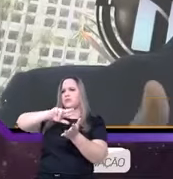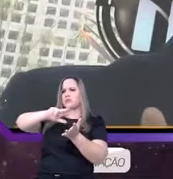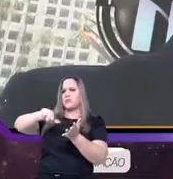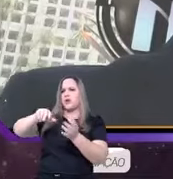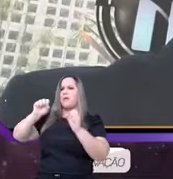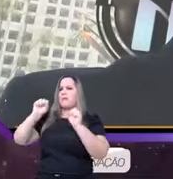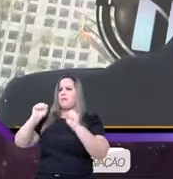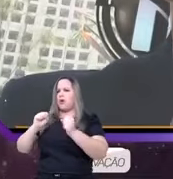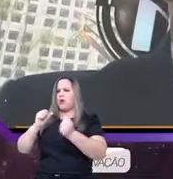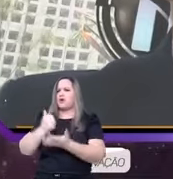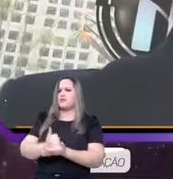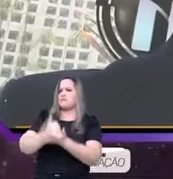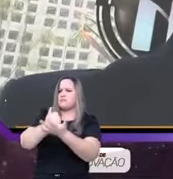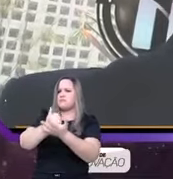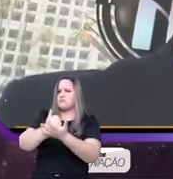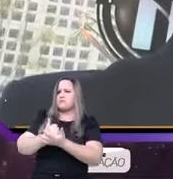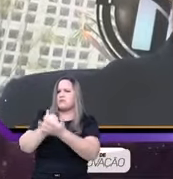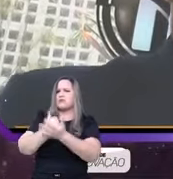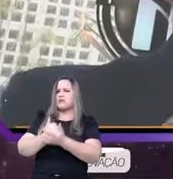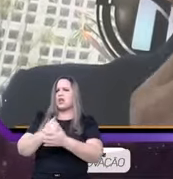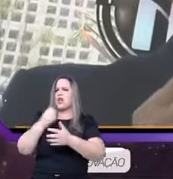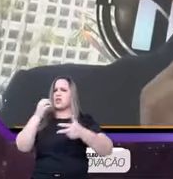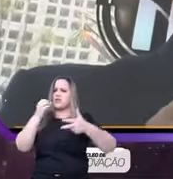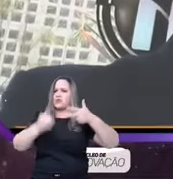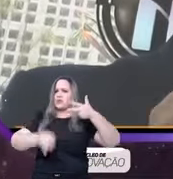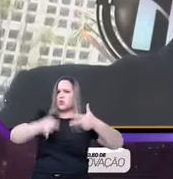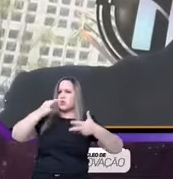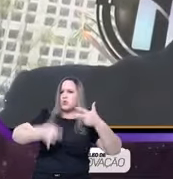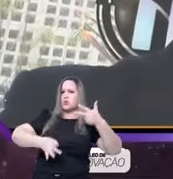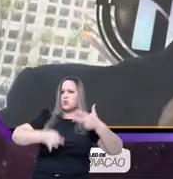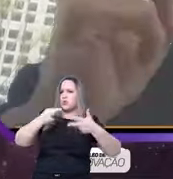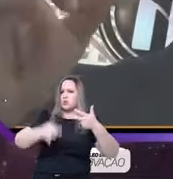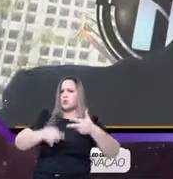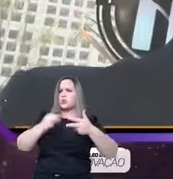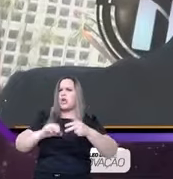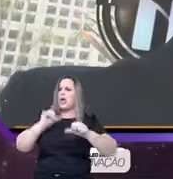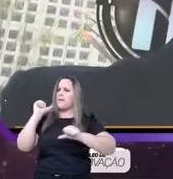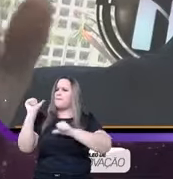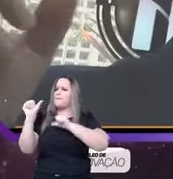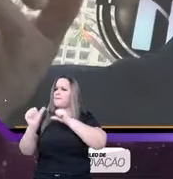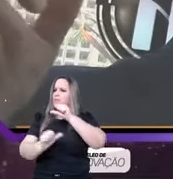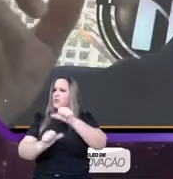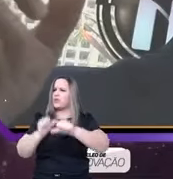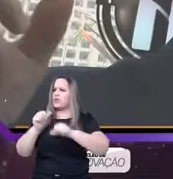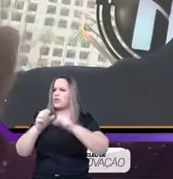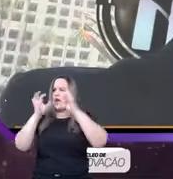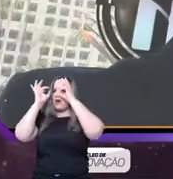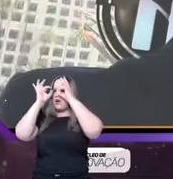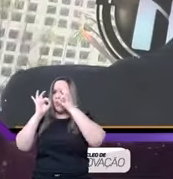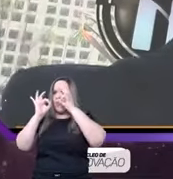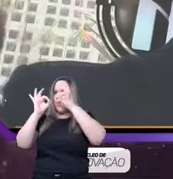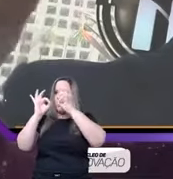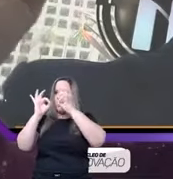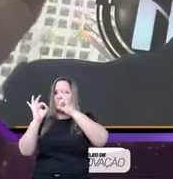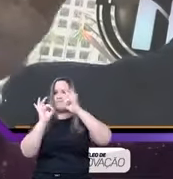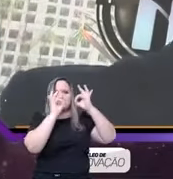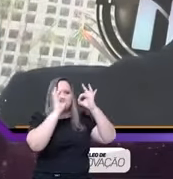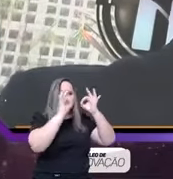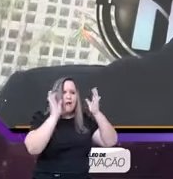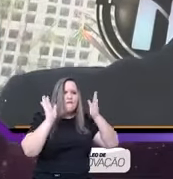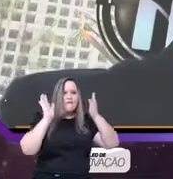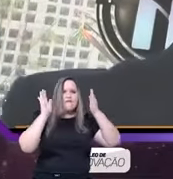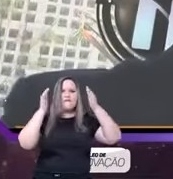os tribunais, o poder judiciário, a resgatar justamente o olhar para as pessoas, para